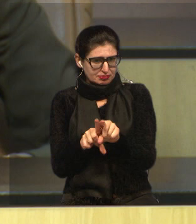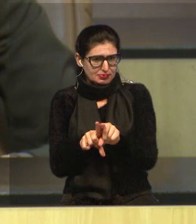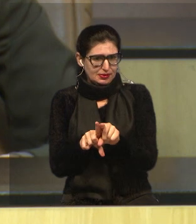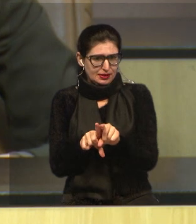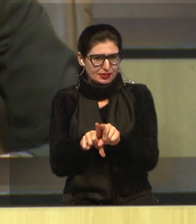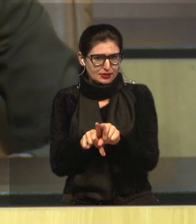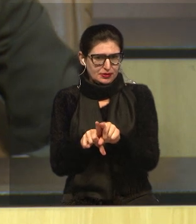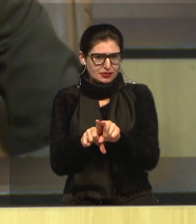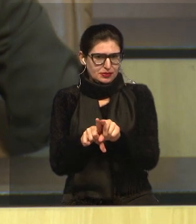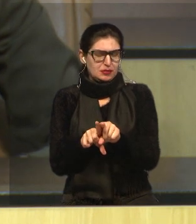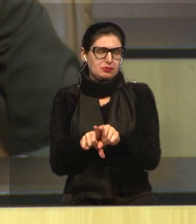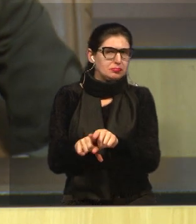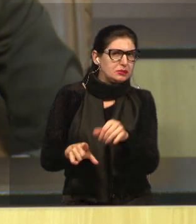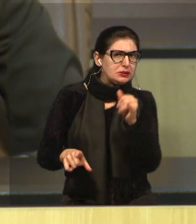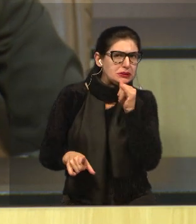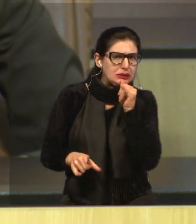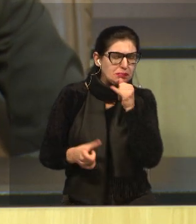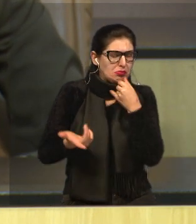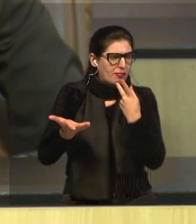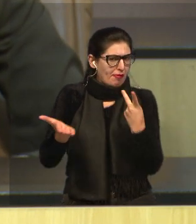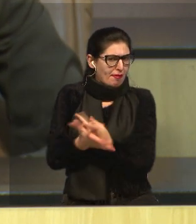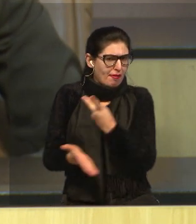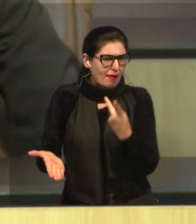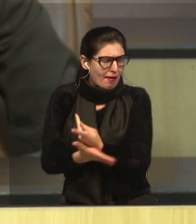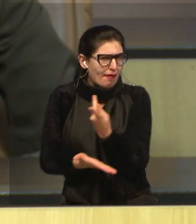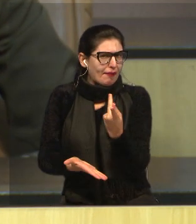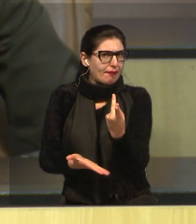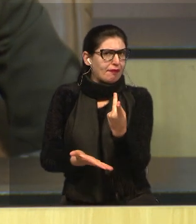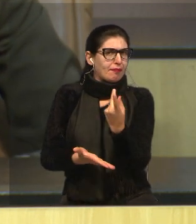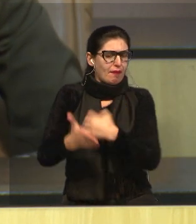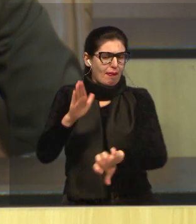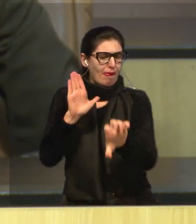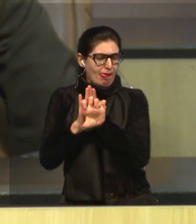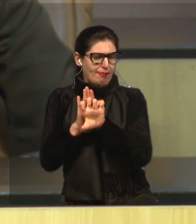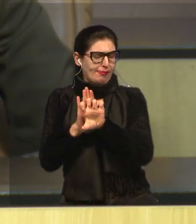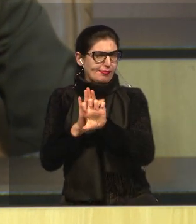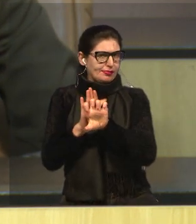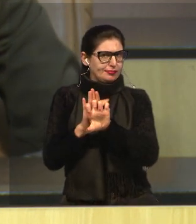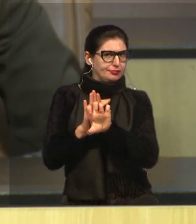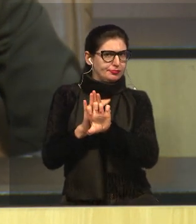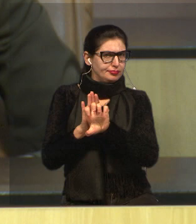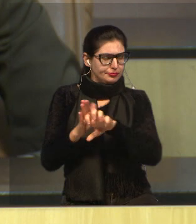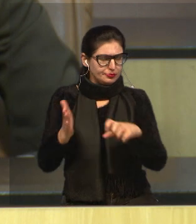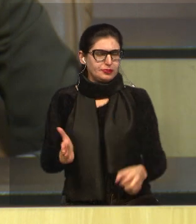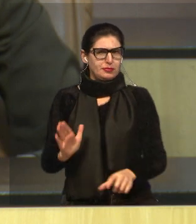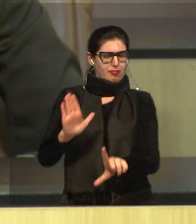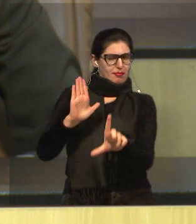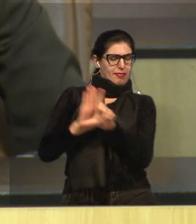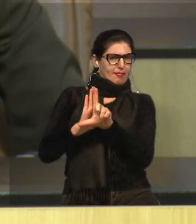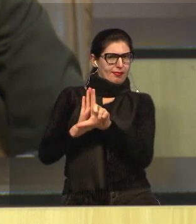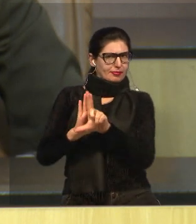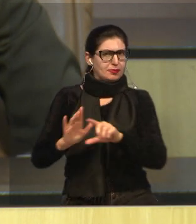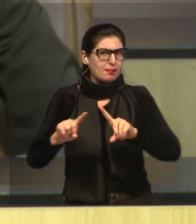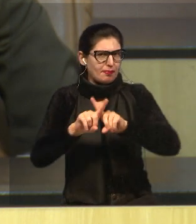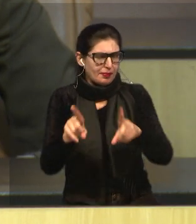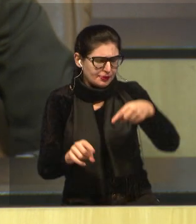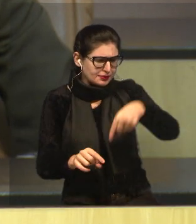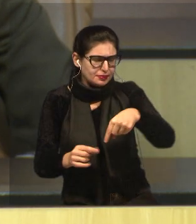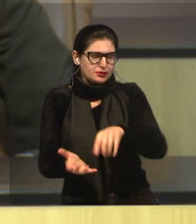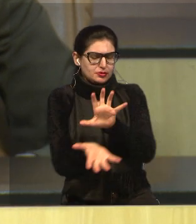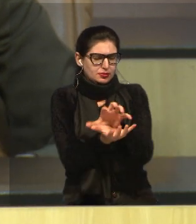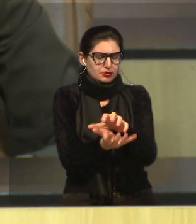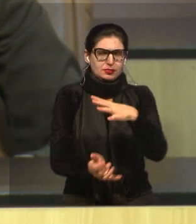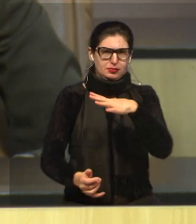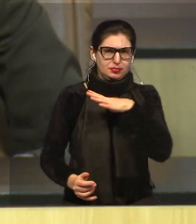que se comete uma infração referente ao ECA, aqui em Jacareí, os equipamentos ligados